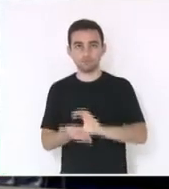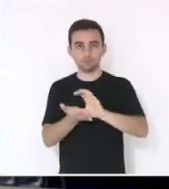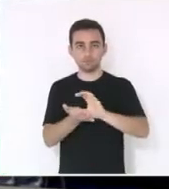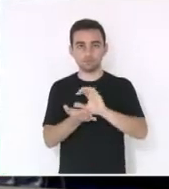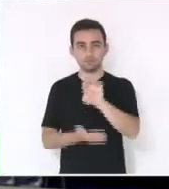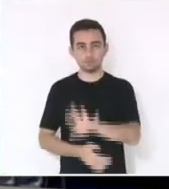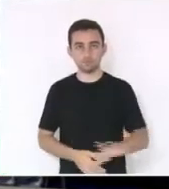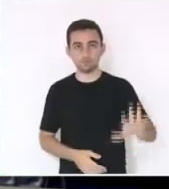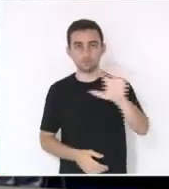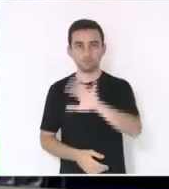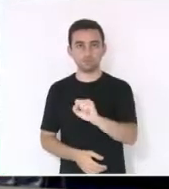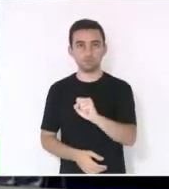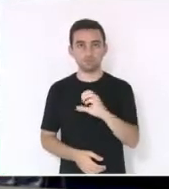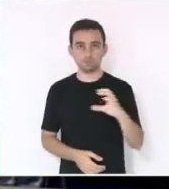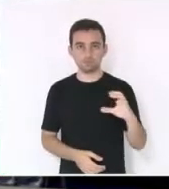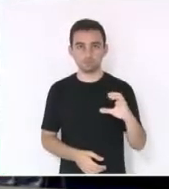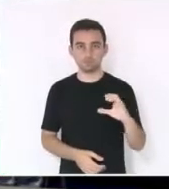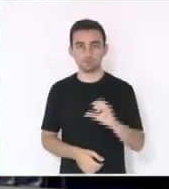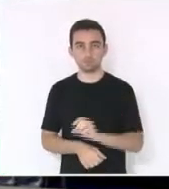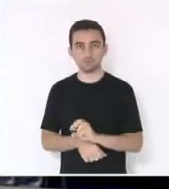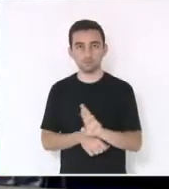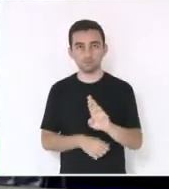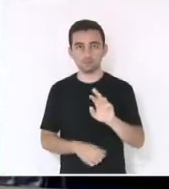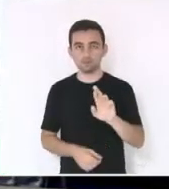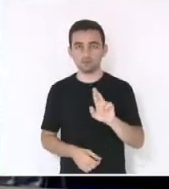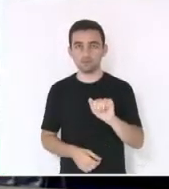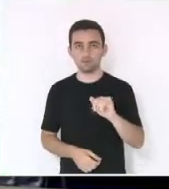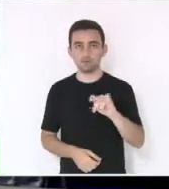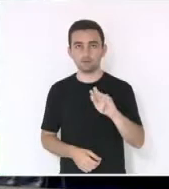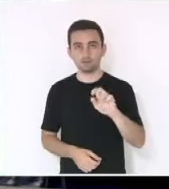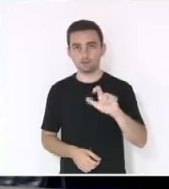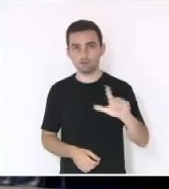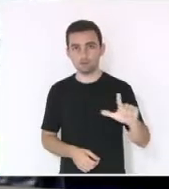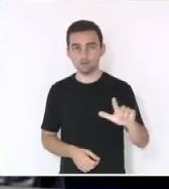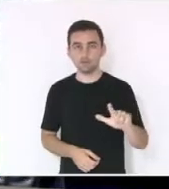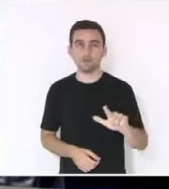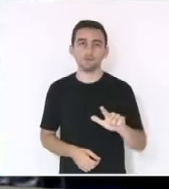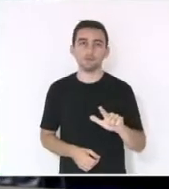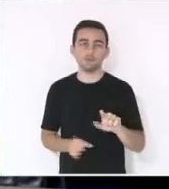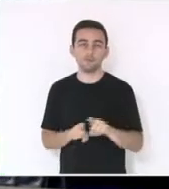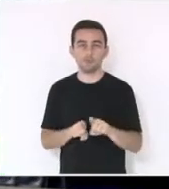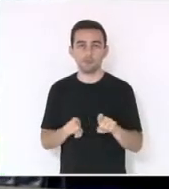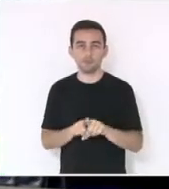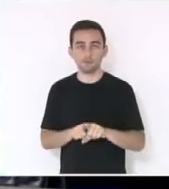Catarina, doutora Raquel Duarte Moretz. E o senhor